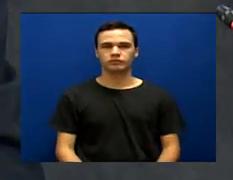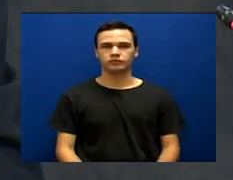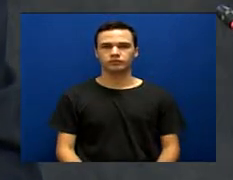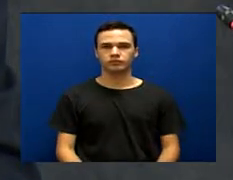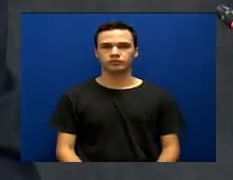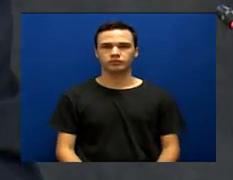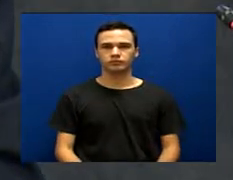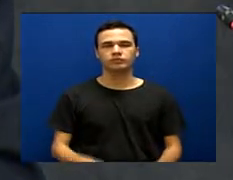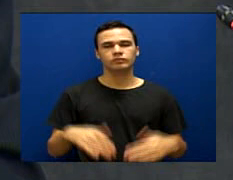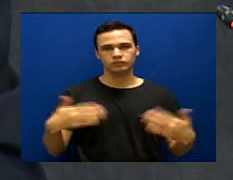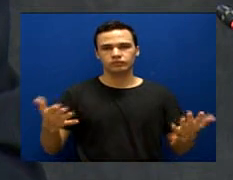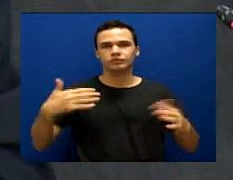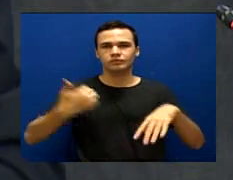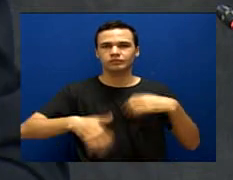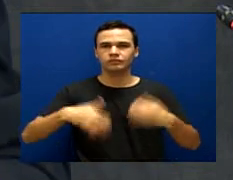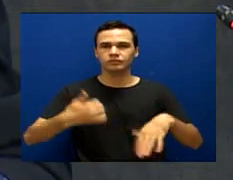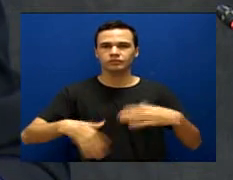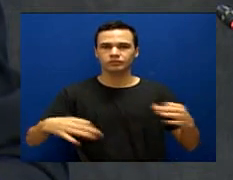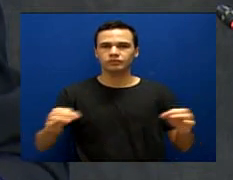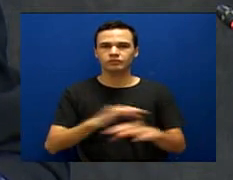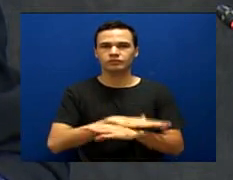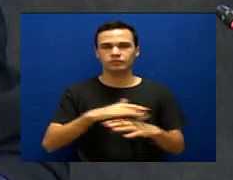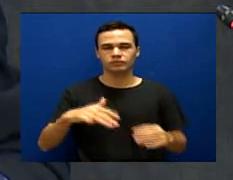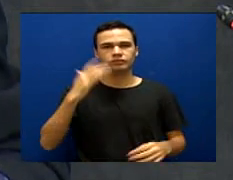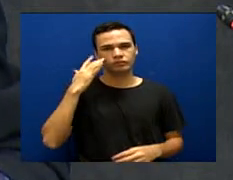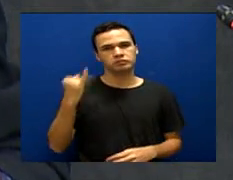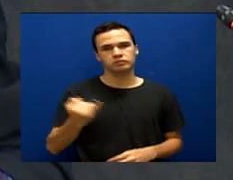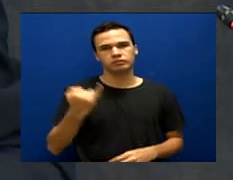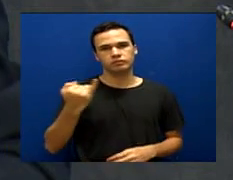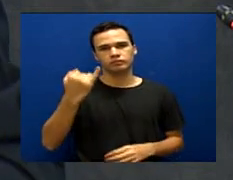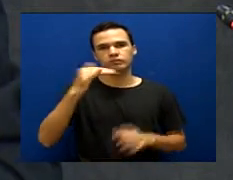Bom, feitas essas colocações, que eu acho que é importante,